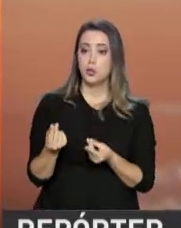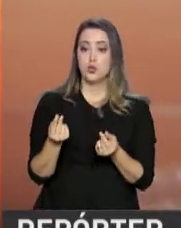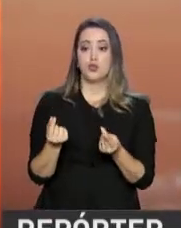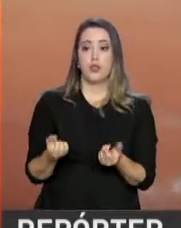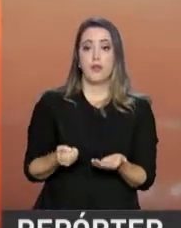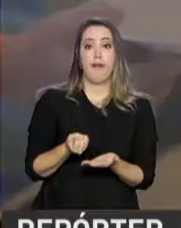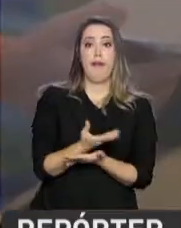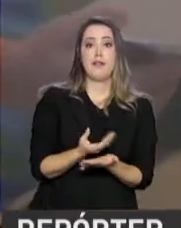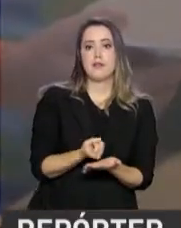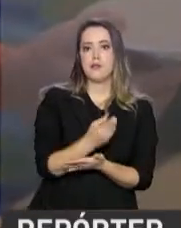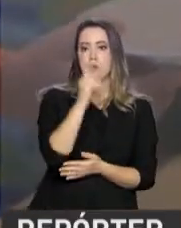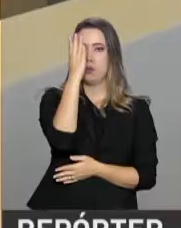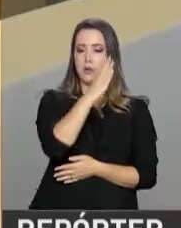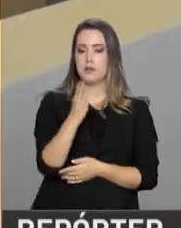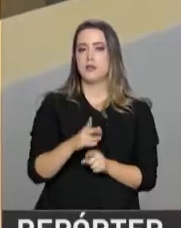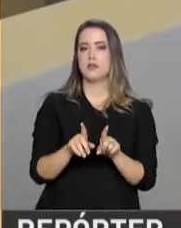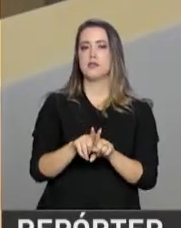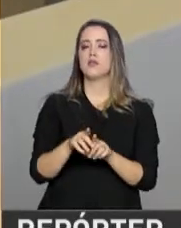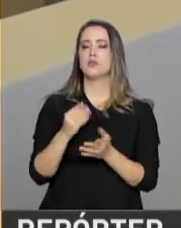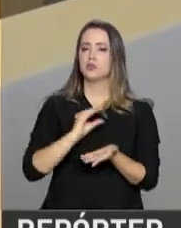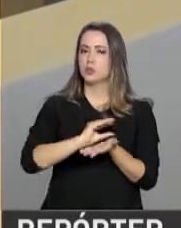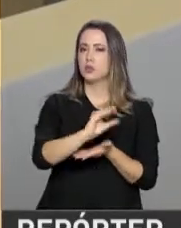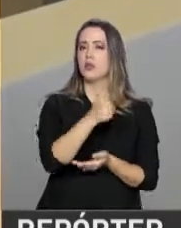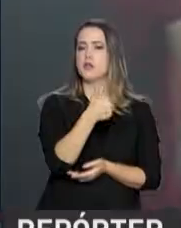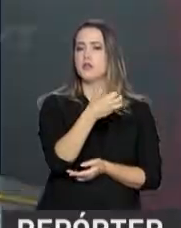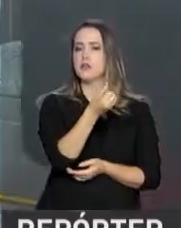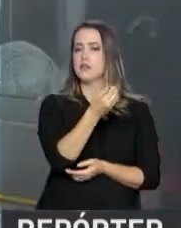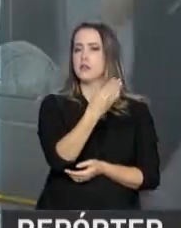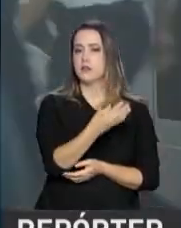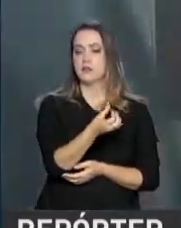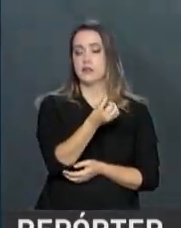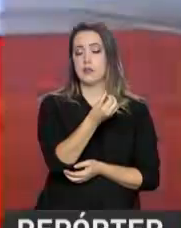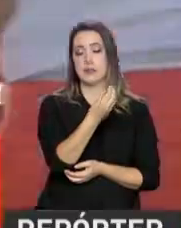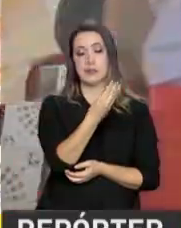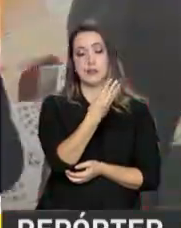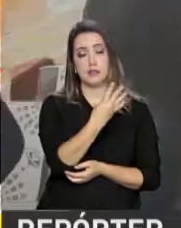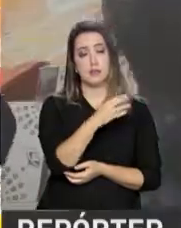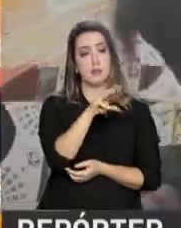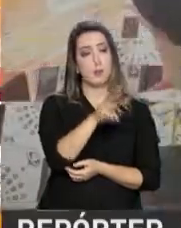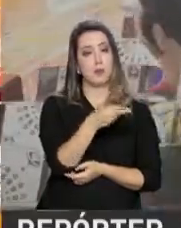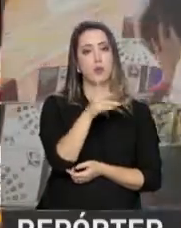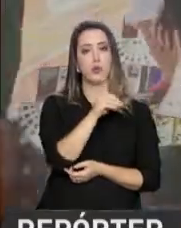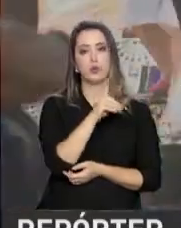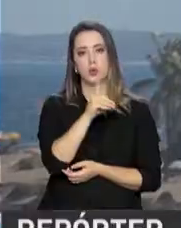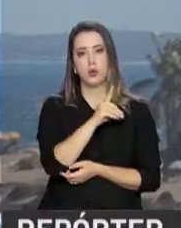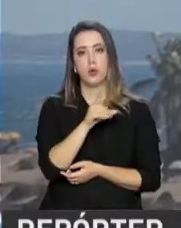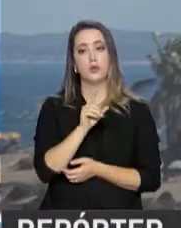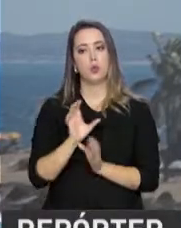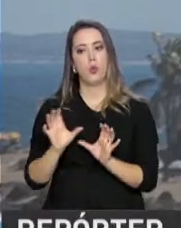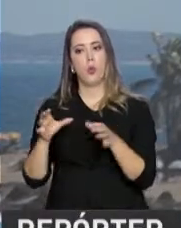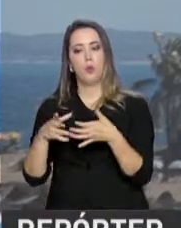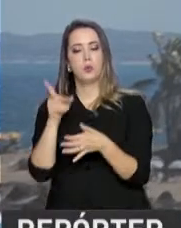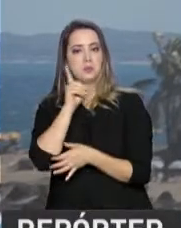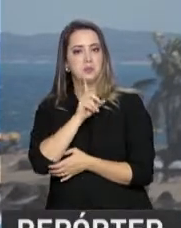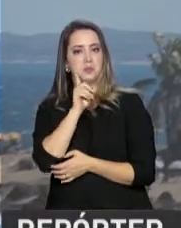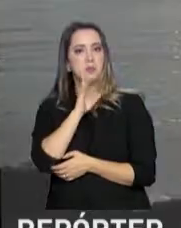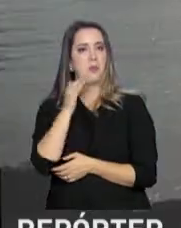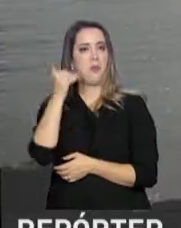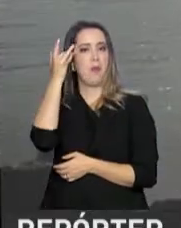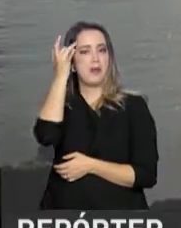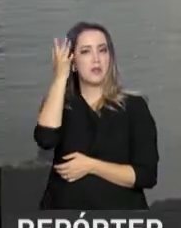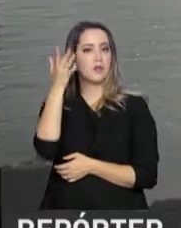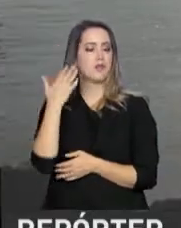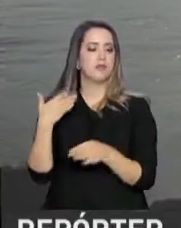brasileira cerca de 164 milhões de dólares os americanos foram os que mais aproveitaram a facilidade